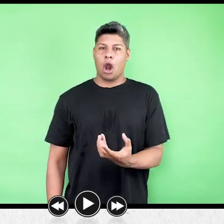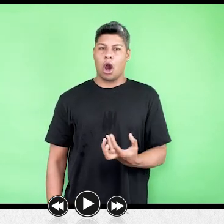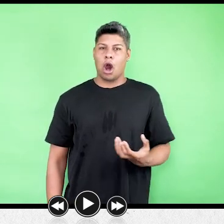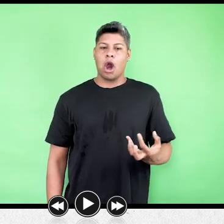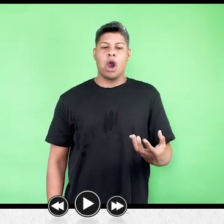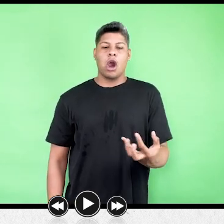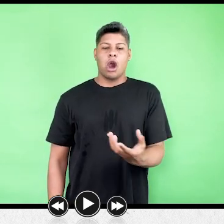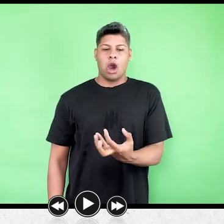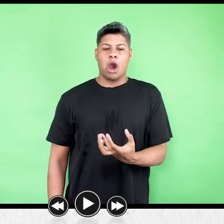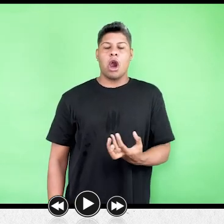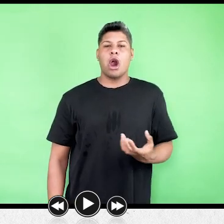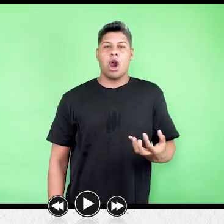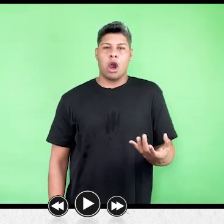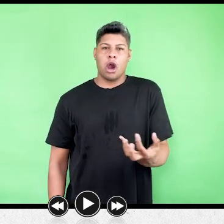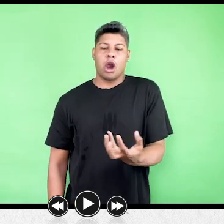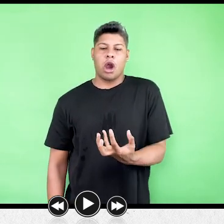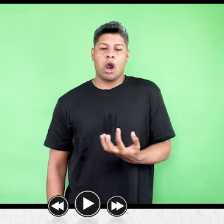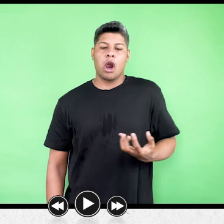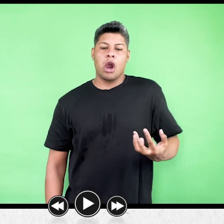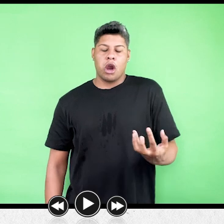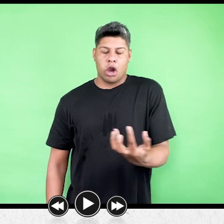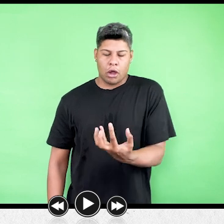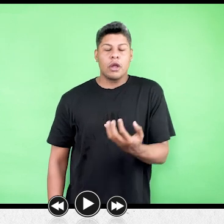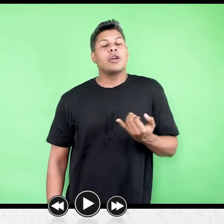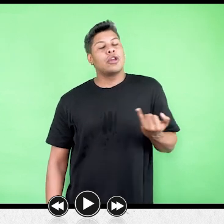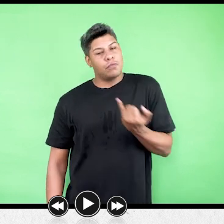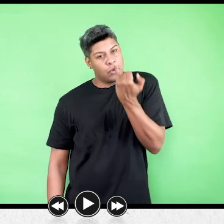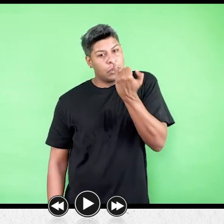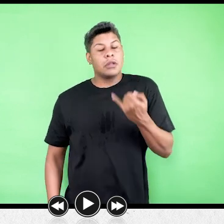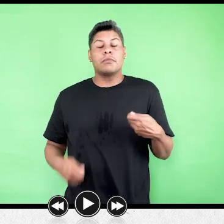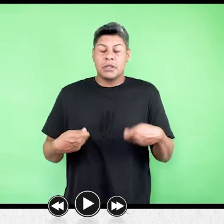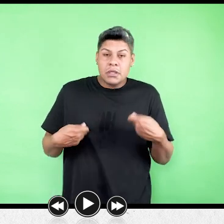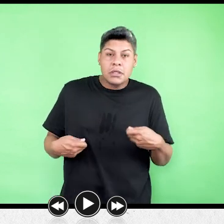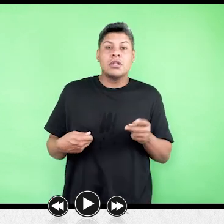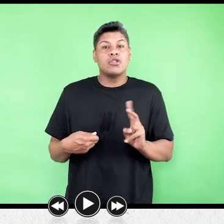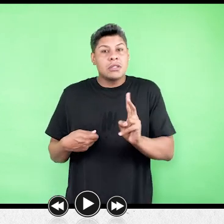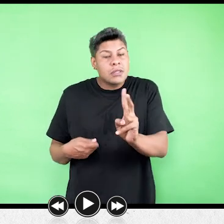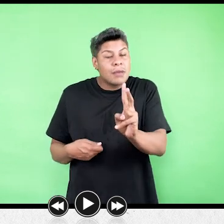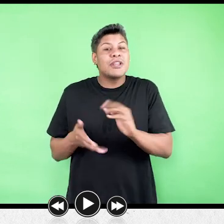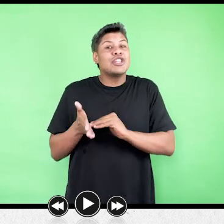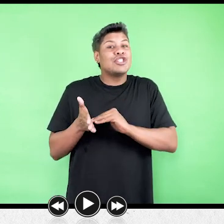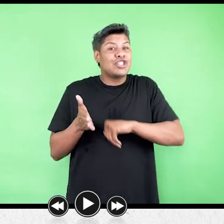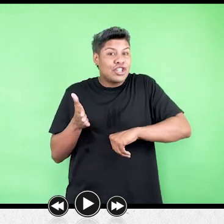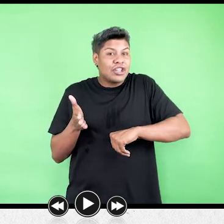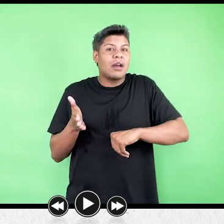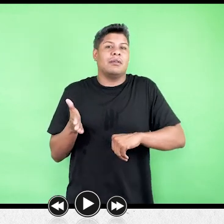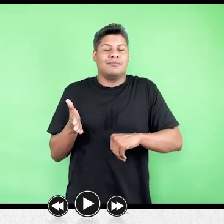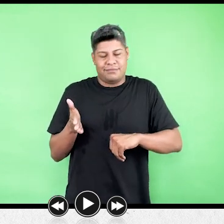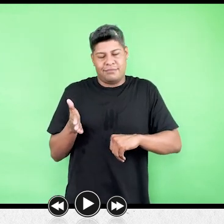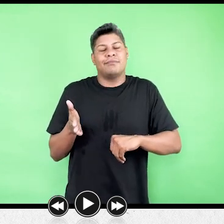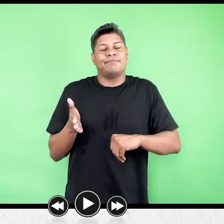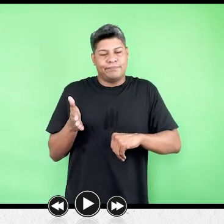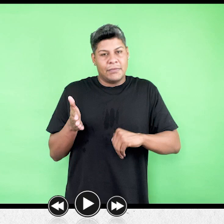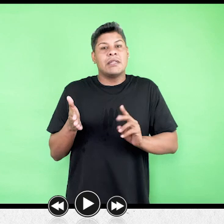que é formado, né, com os flocos, ele vai precisar de tempos em tempos ser removido, então a gente vai precisar fazer uma descarga desse